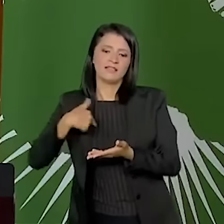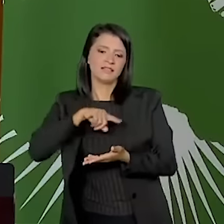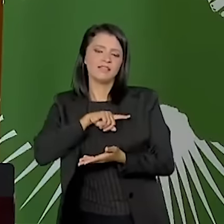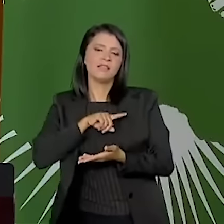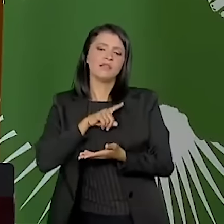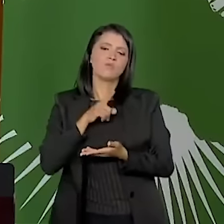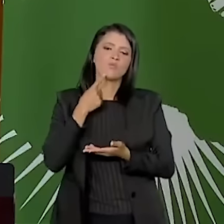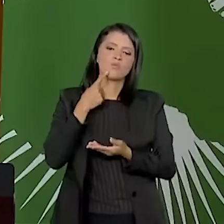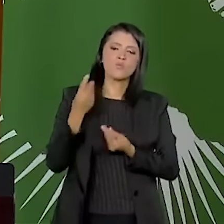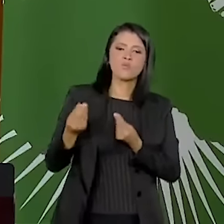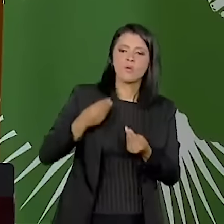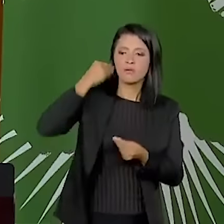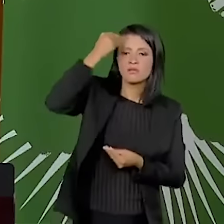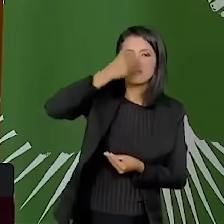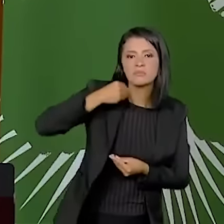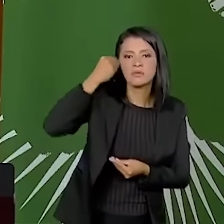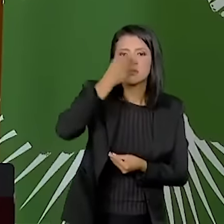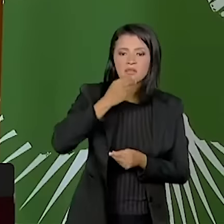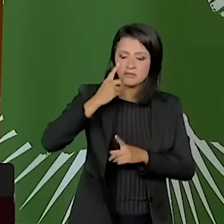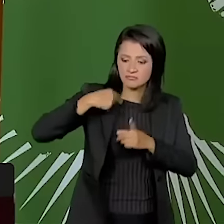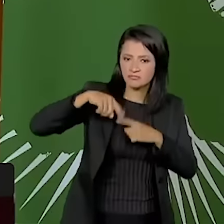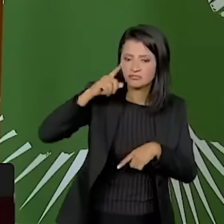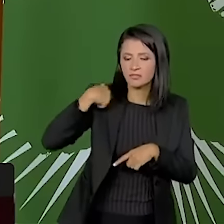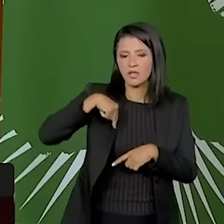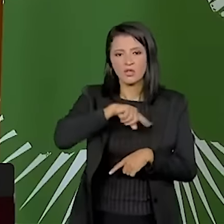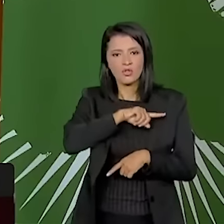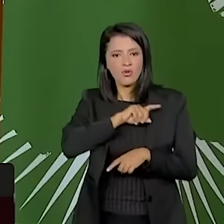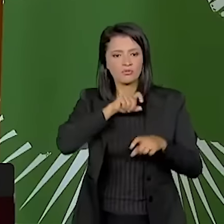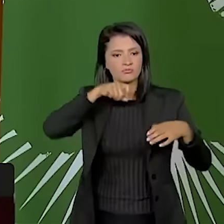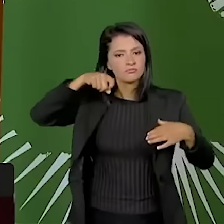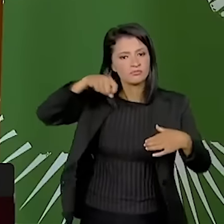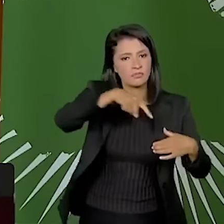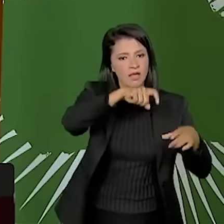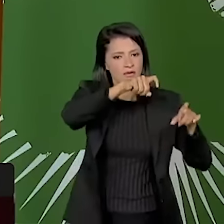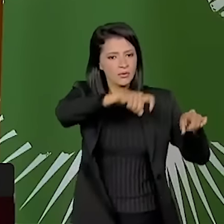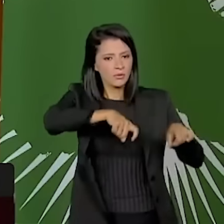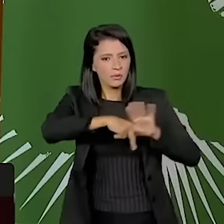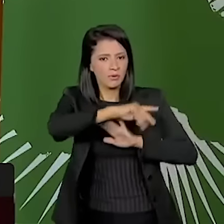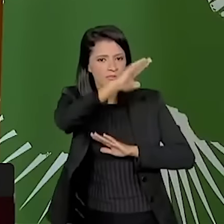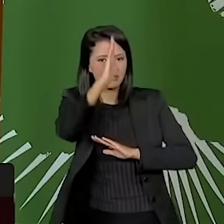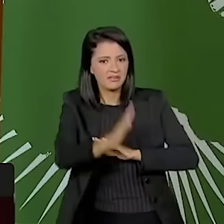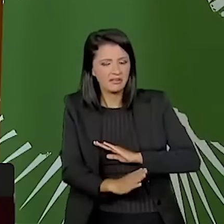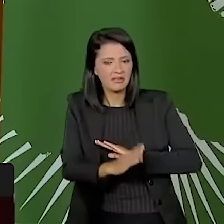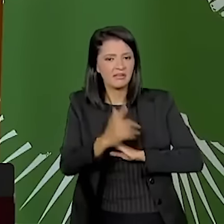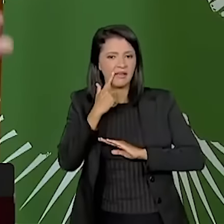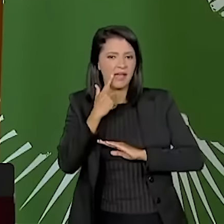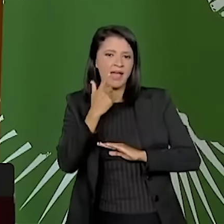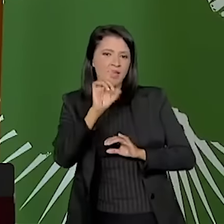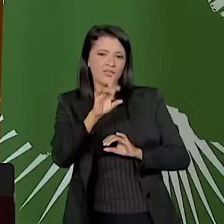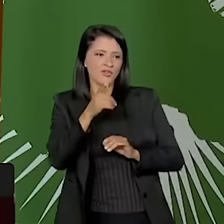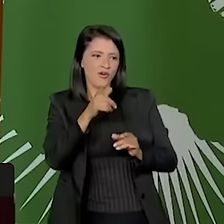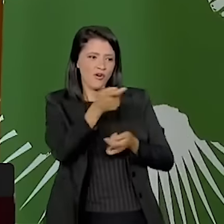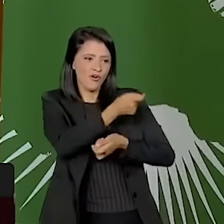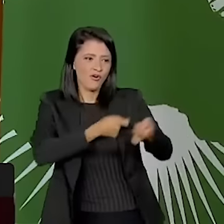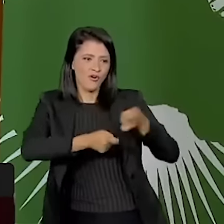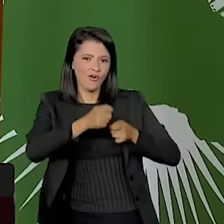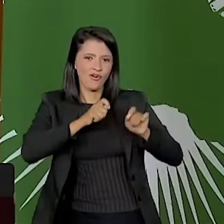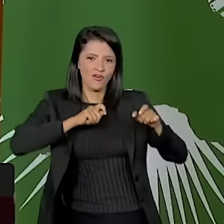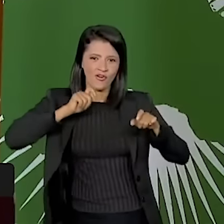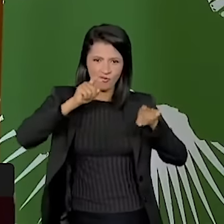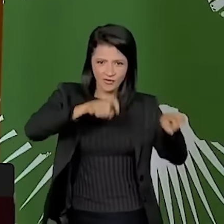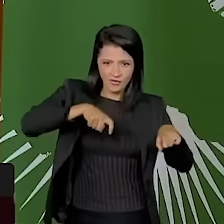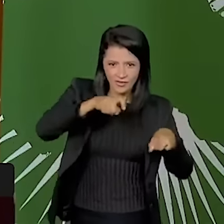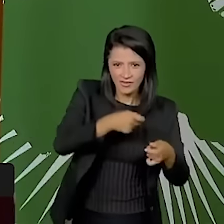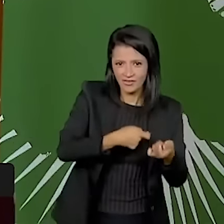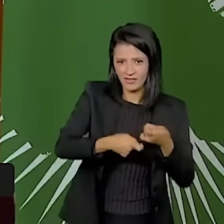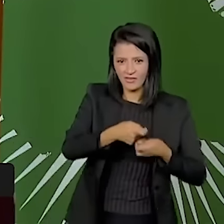trazer. A experiência do sucesso da agricultura brasileira. Não é só o sucesso do agronegócio brasileiro.